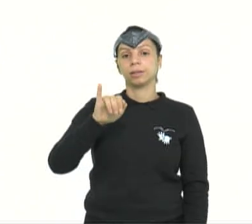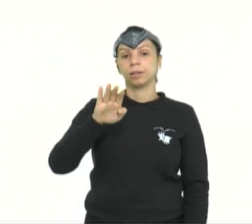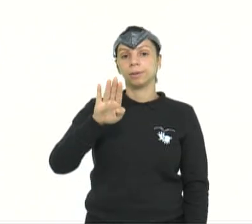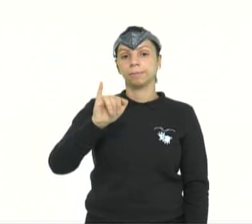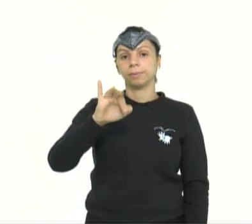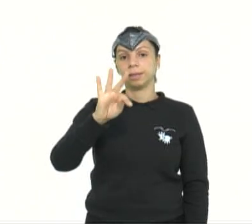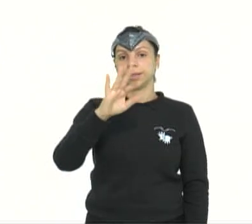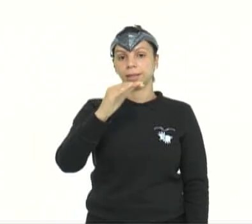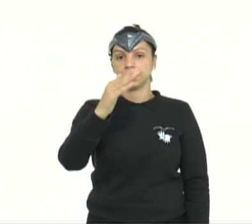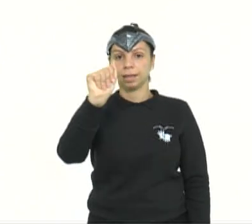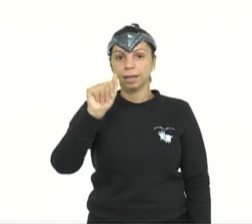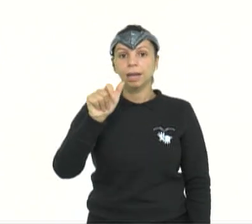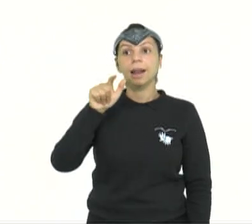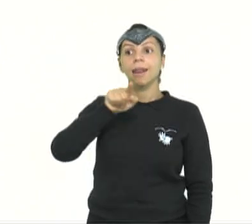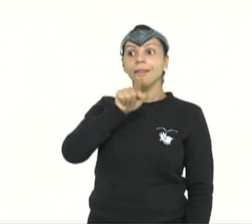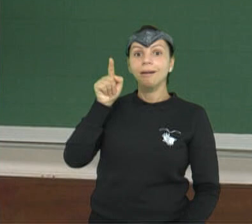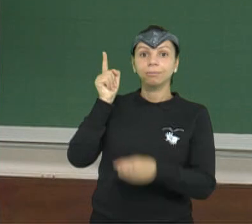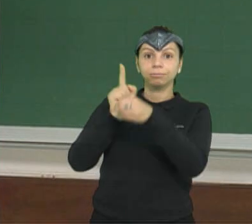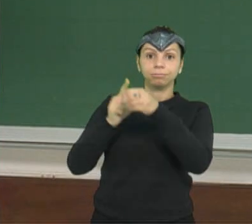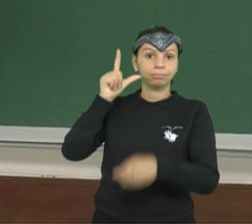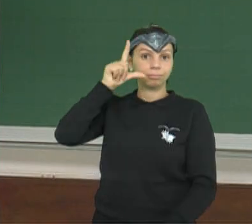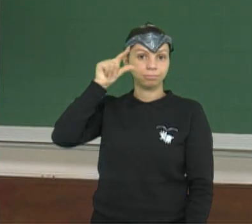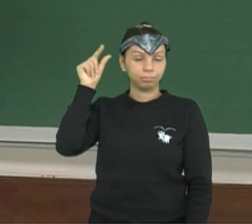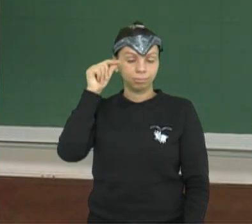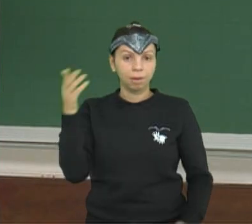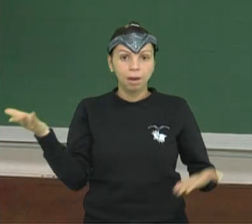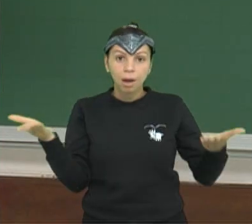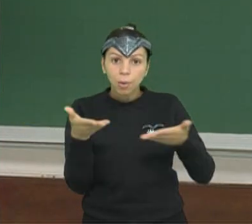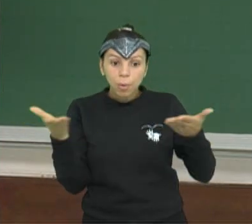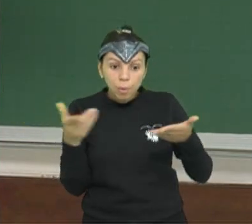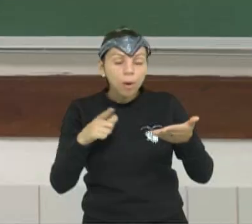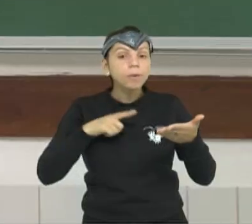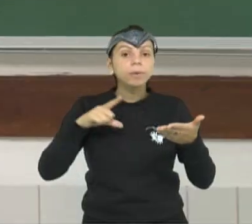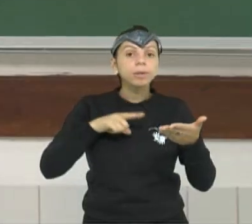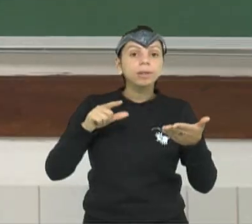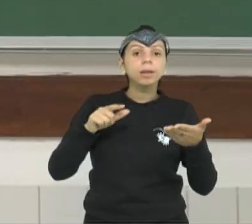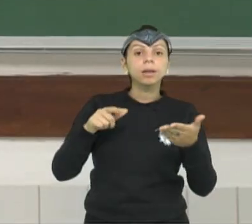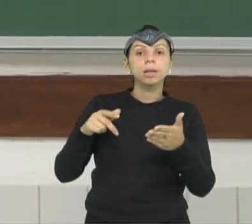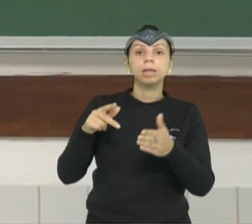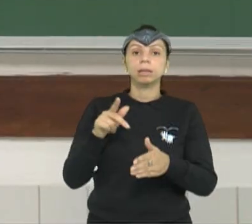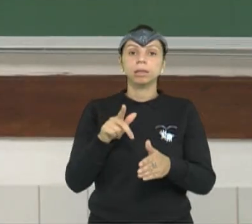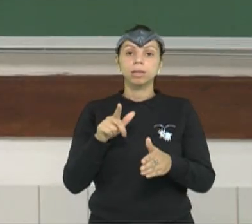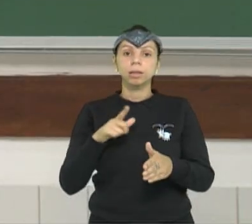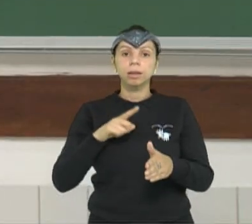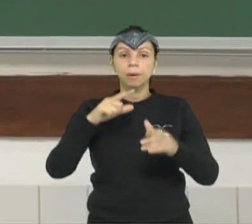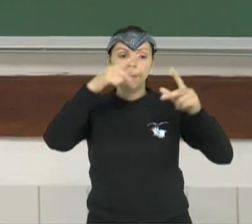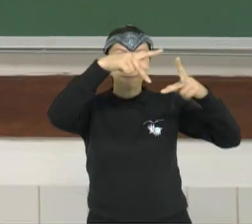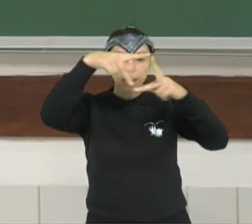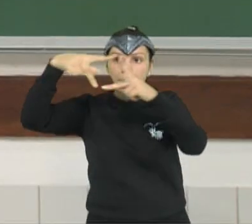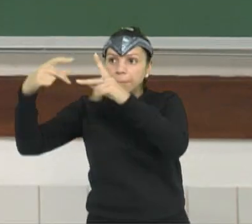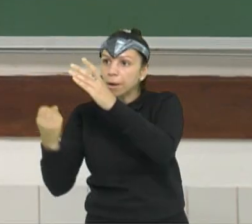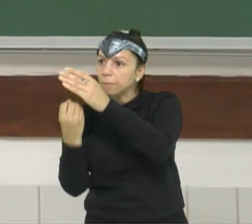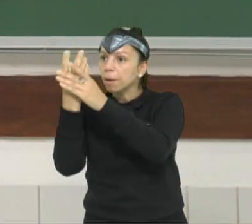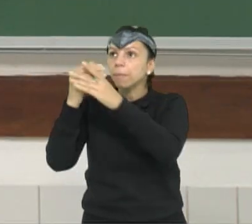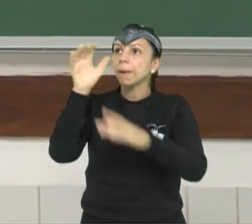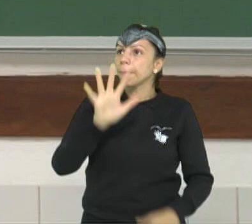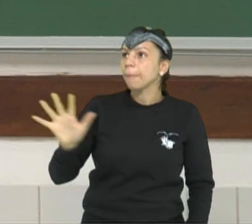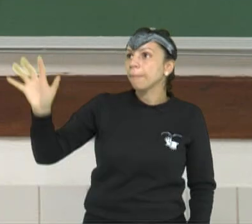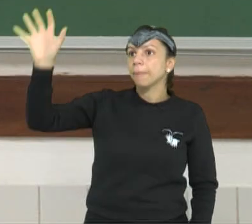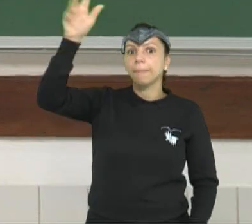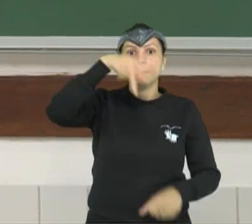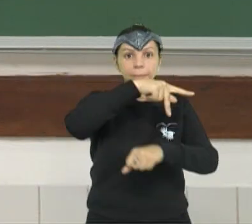Atualmente, ele publica HQ em diversos países. Tenho certeza que você vai dar conta de fazer